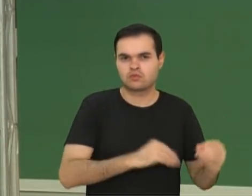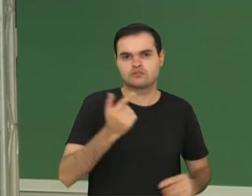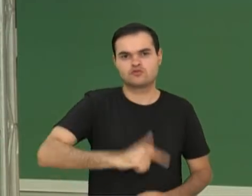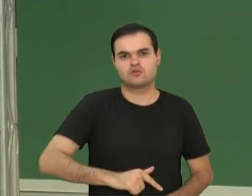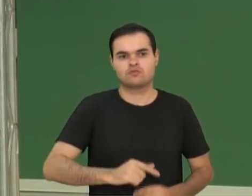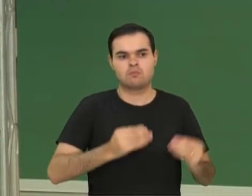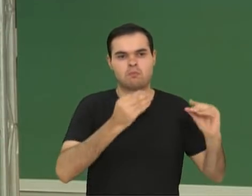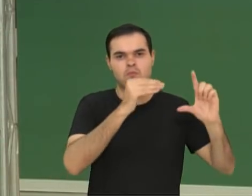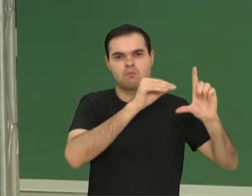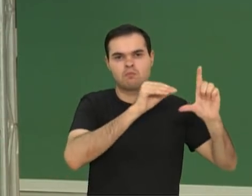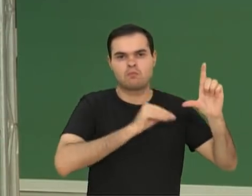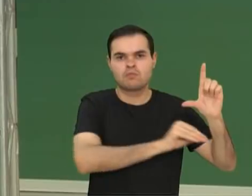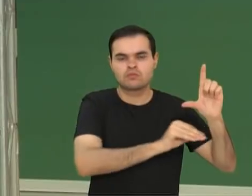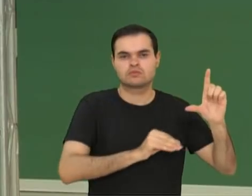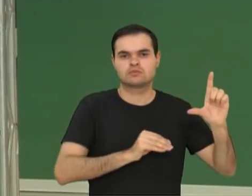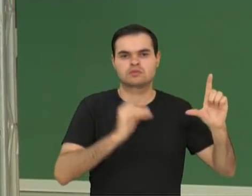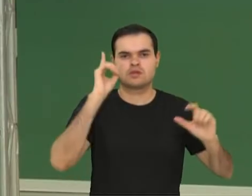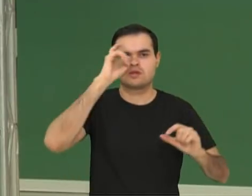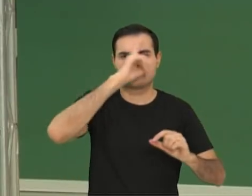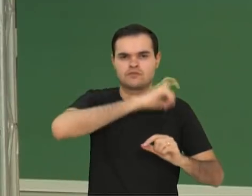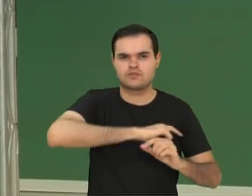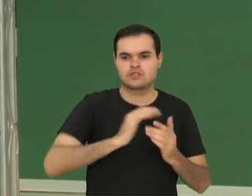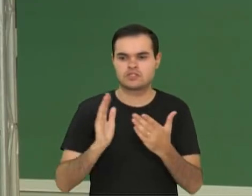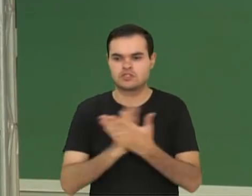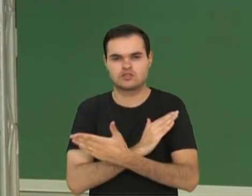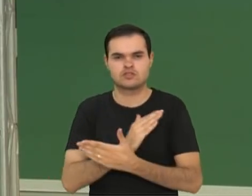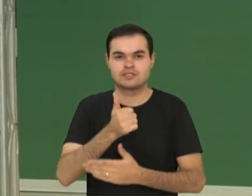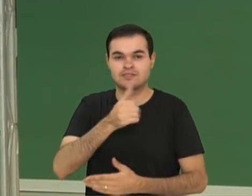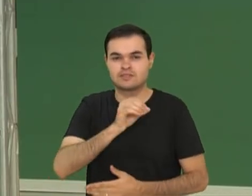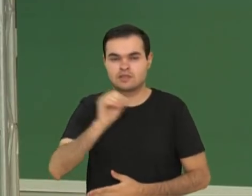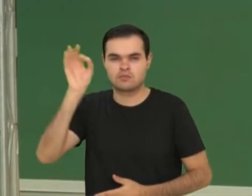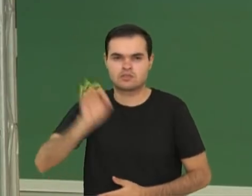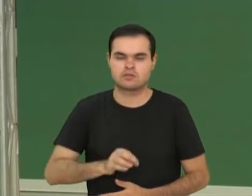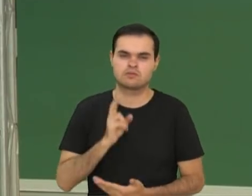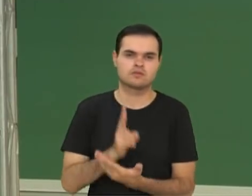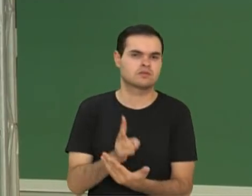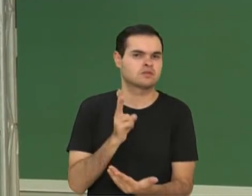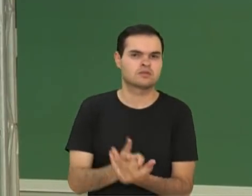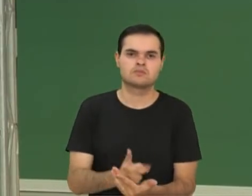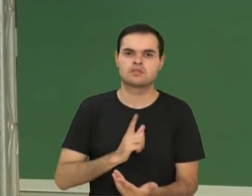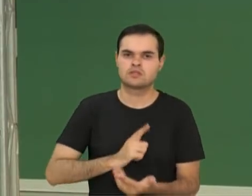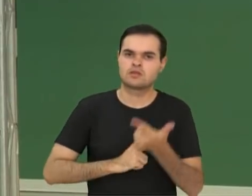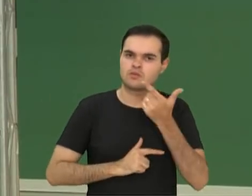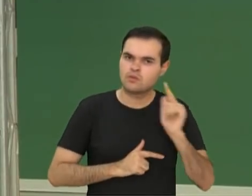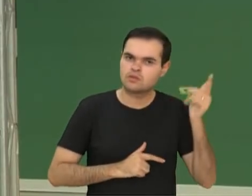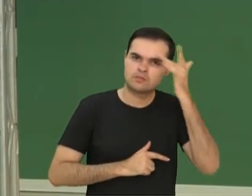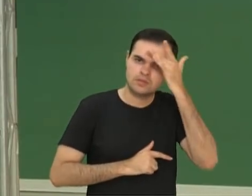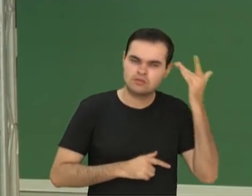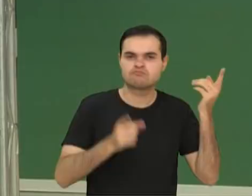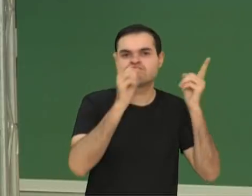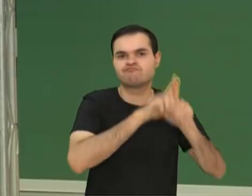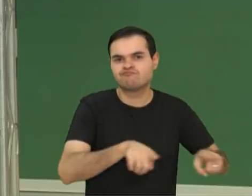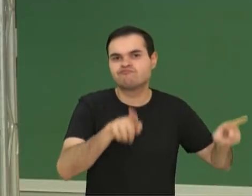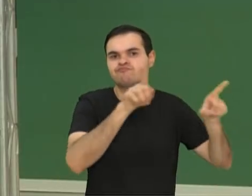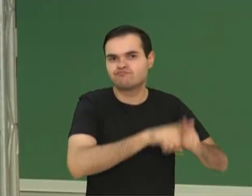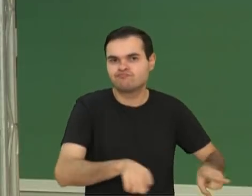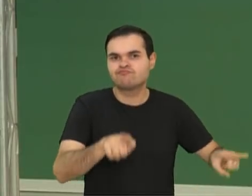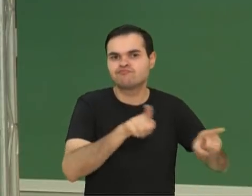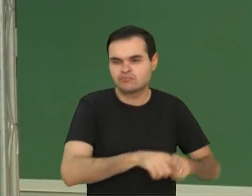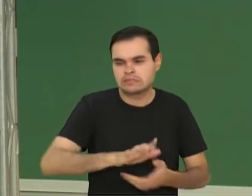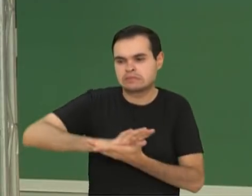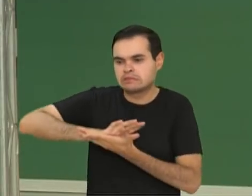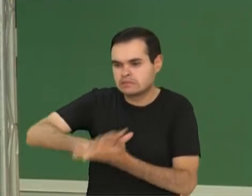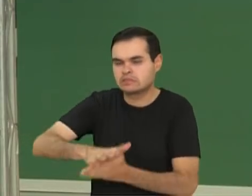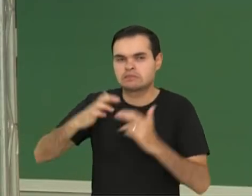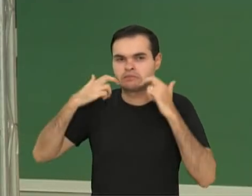repostando, compartilhando. Dificilmente será retirado totalmente. Sempre alguém retomará aquele assunto, aquela humilhação,